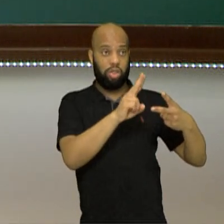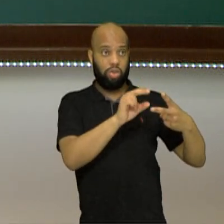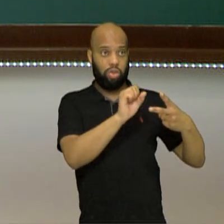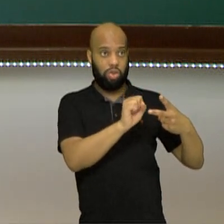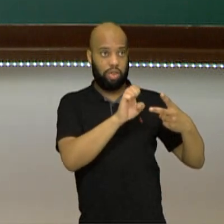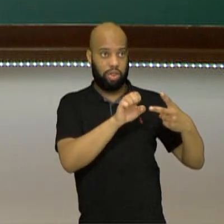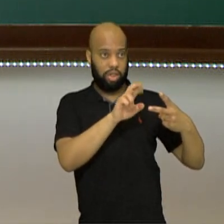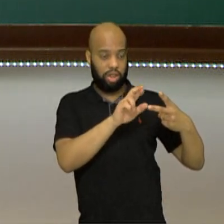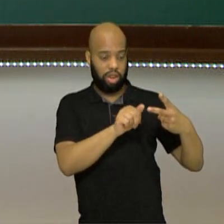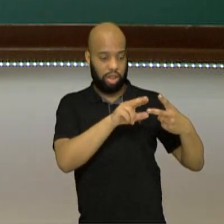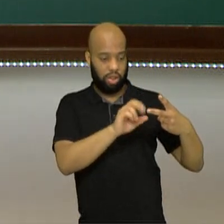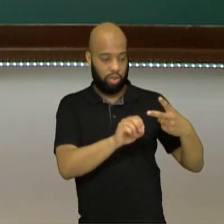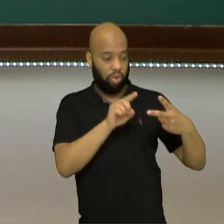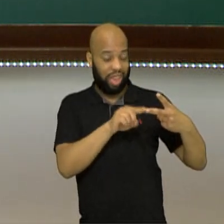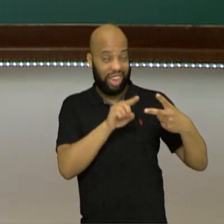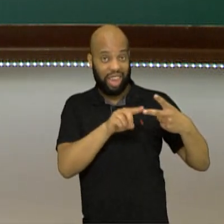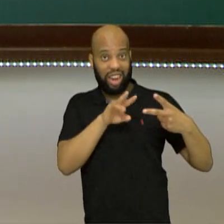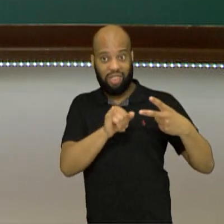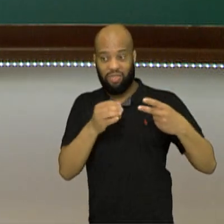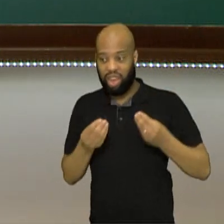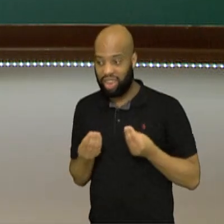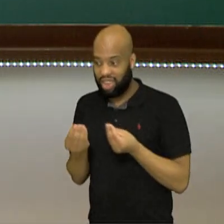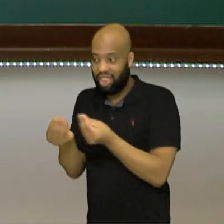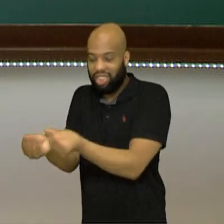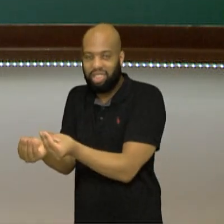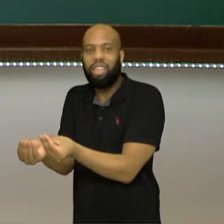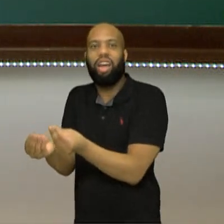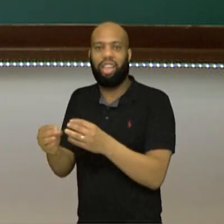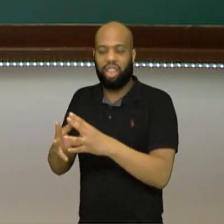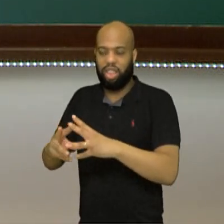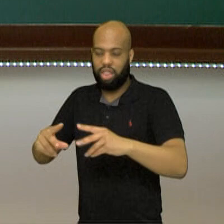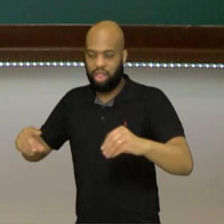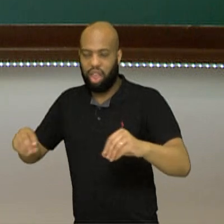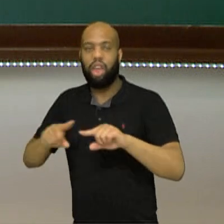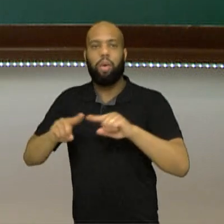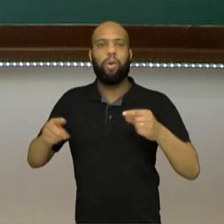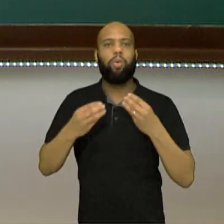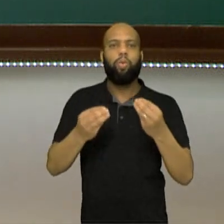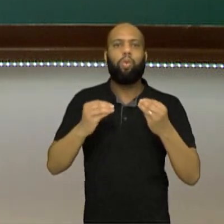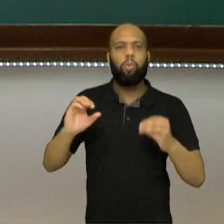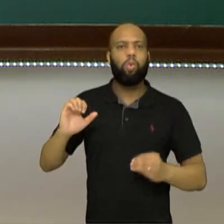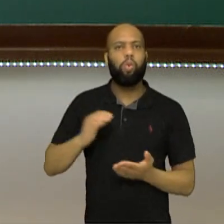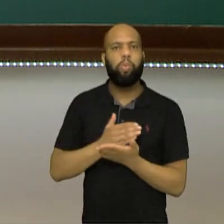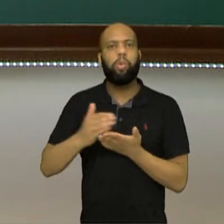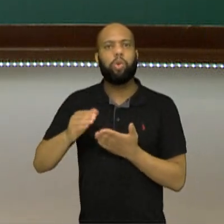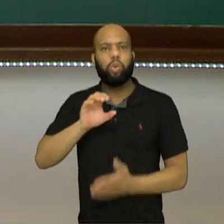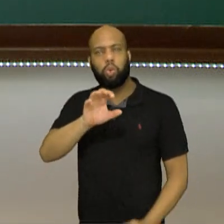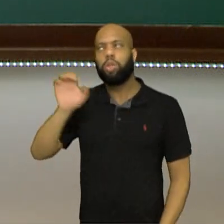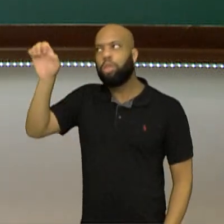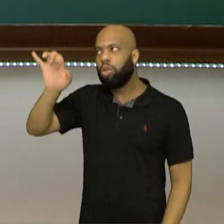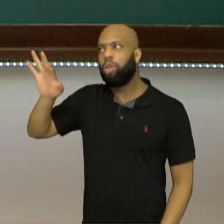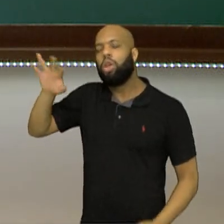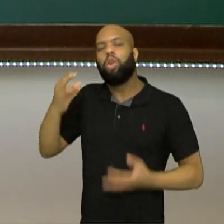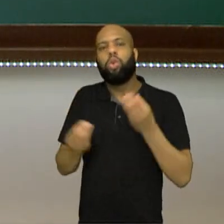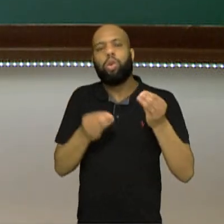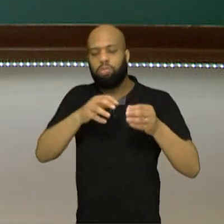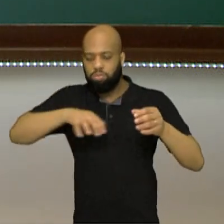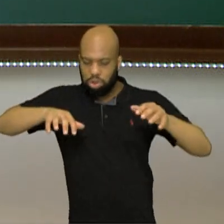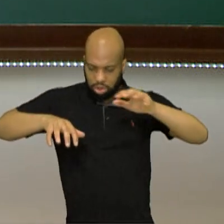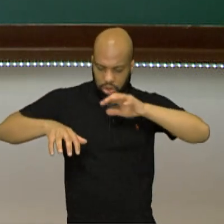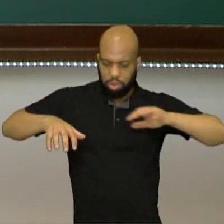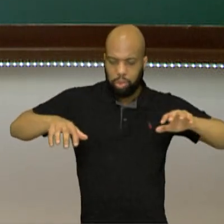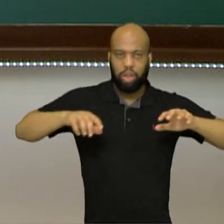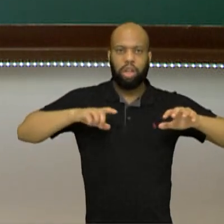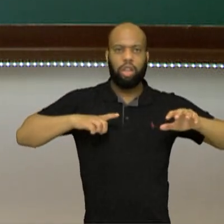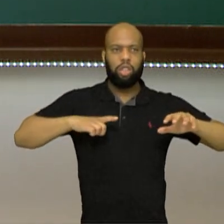terra, tá? Mas como que começou isso na Europa, professor? A gente vai ver durante esta aula como que começou essa divisão de poder ali, de